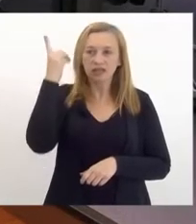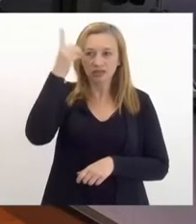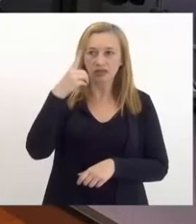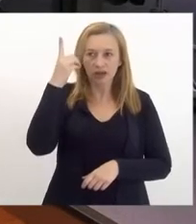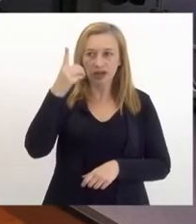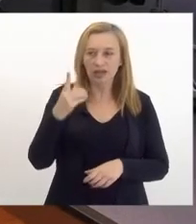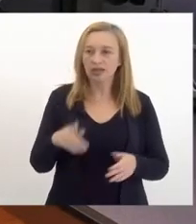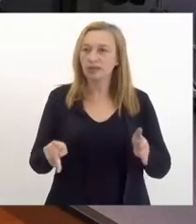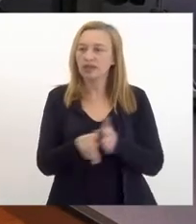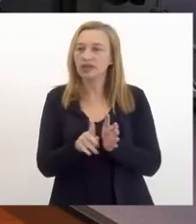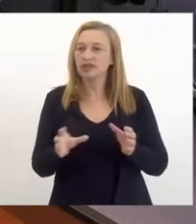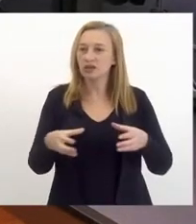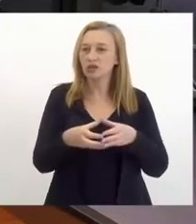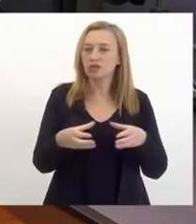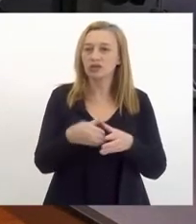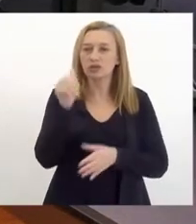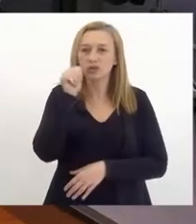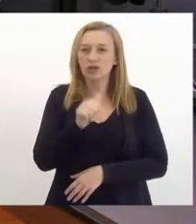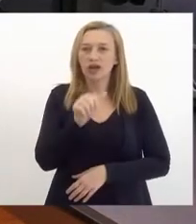Mulher da ABA,